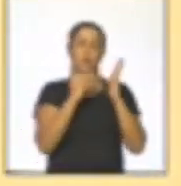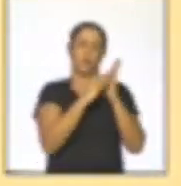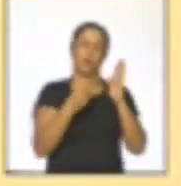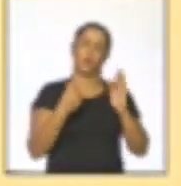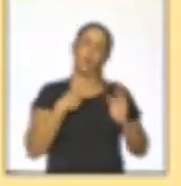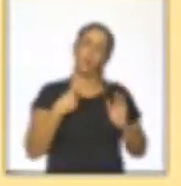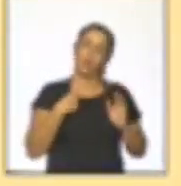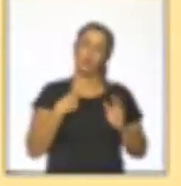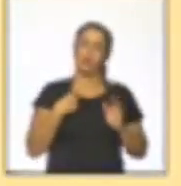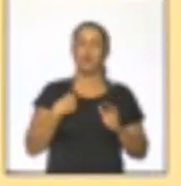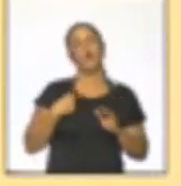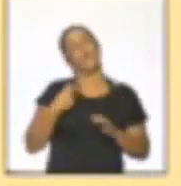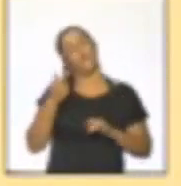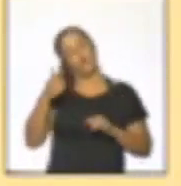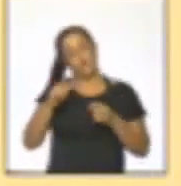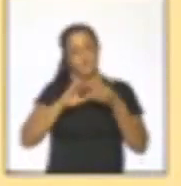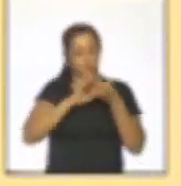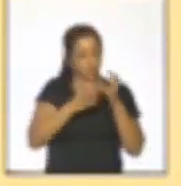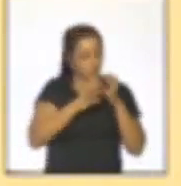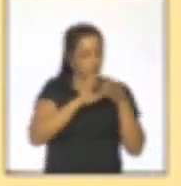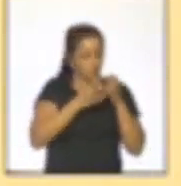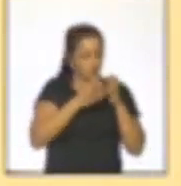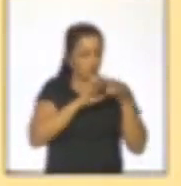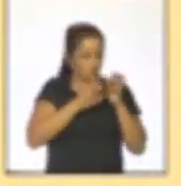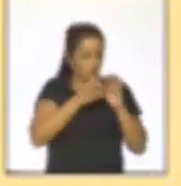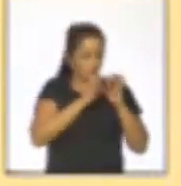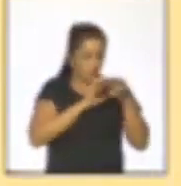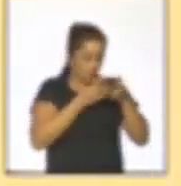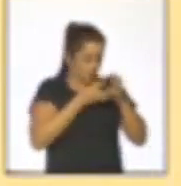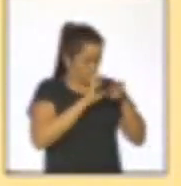Enquanto isso, eu faço a montagem do cubo mágico.